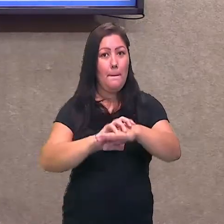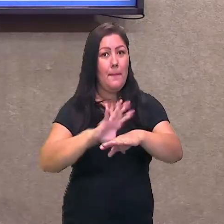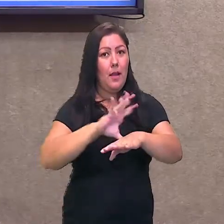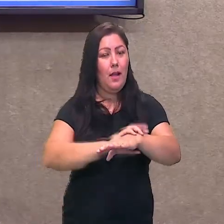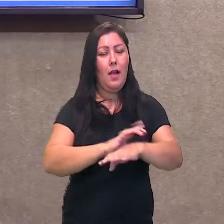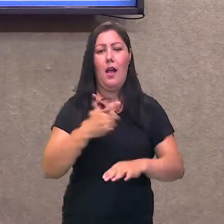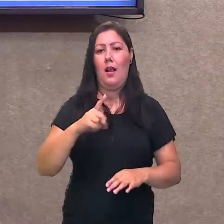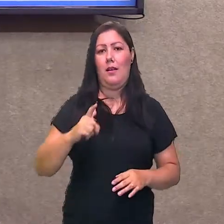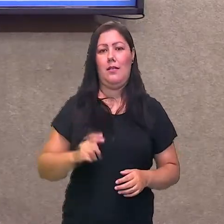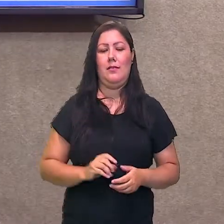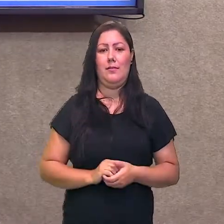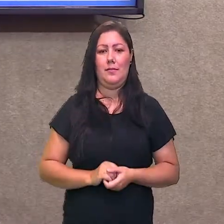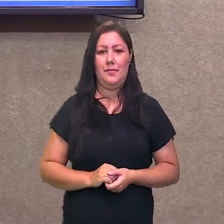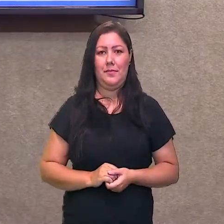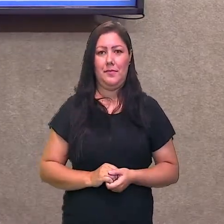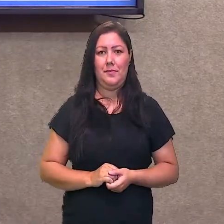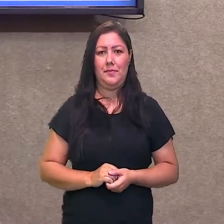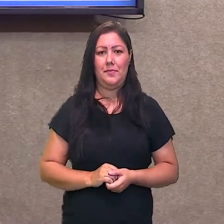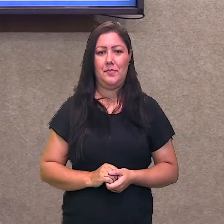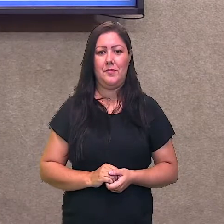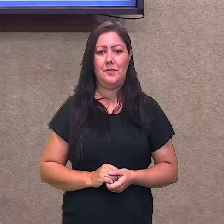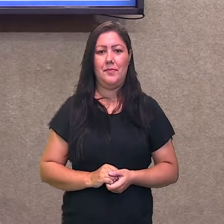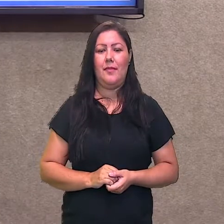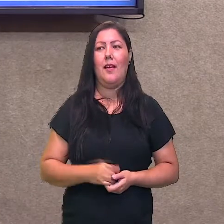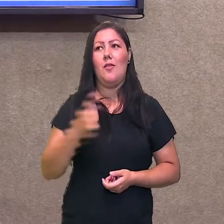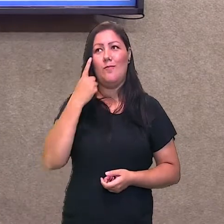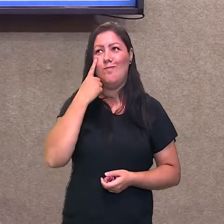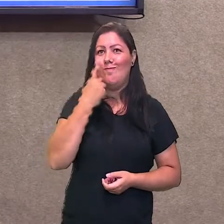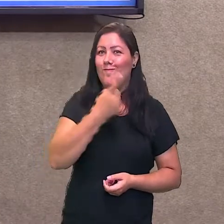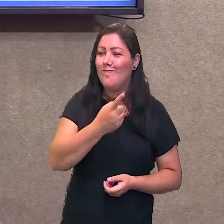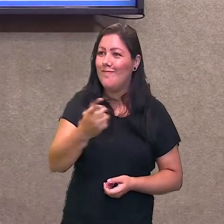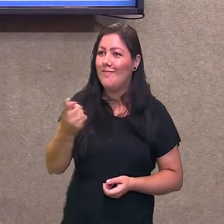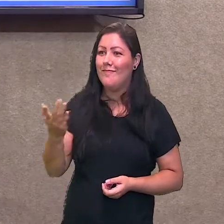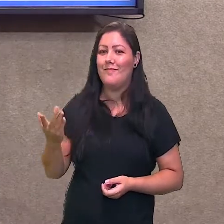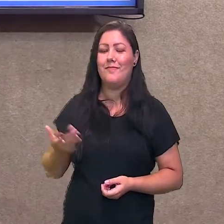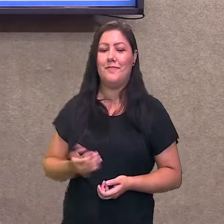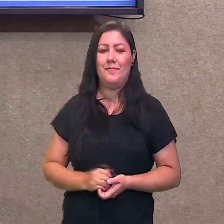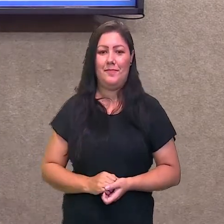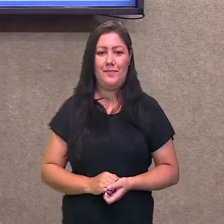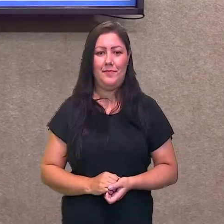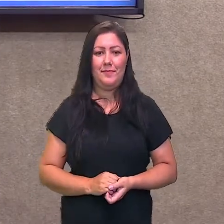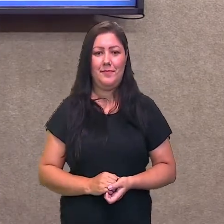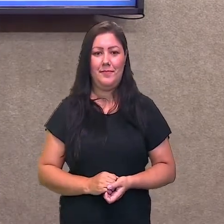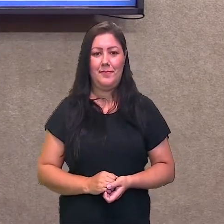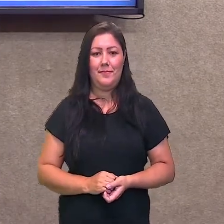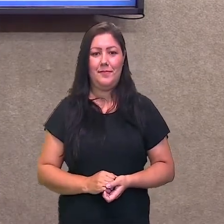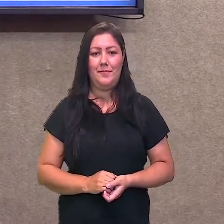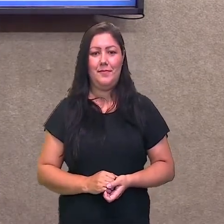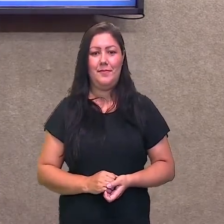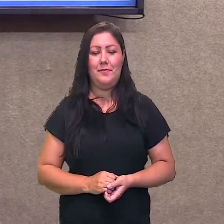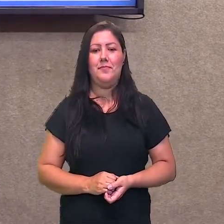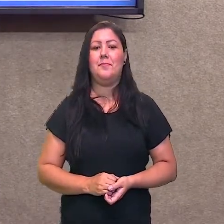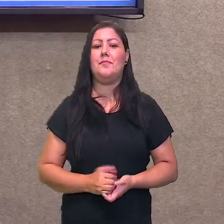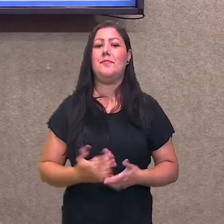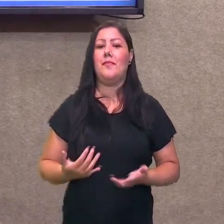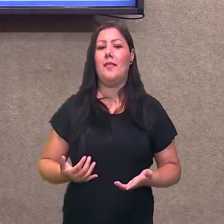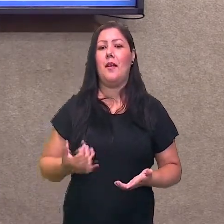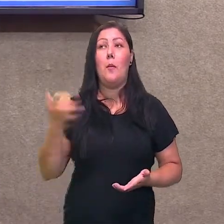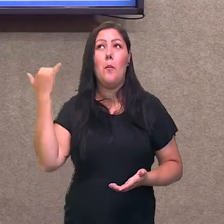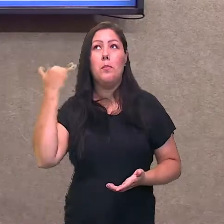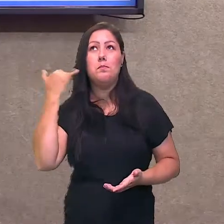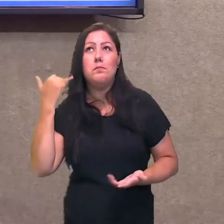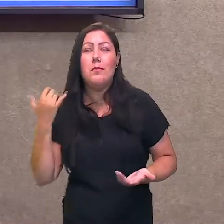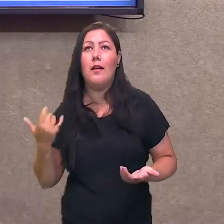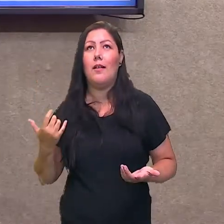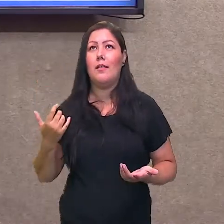vai pegar. Mas você vai enxergar isso aí. Ok? Vai ouvir, vai